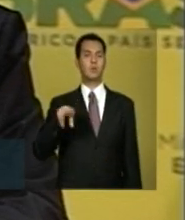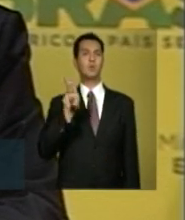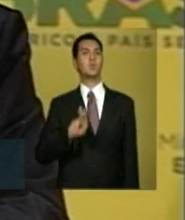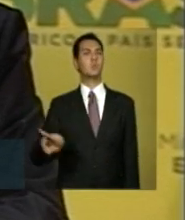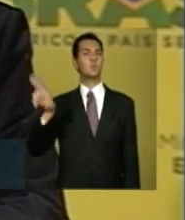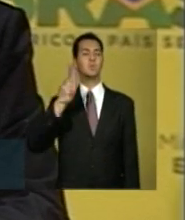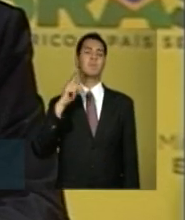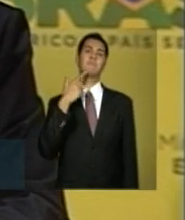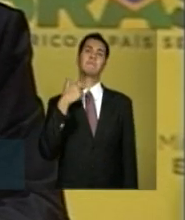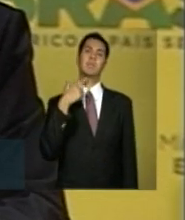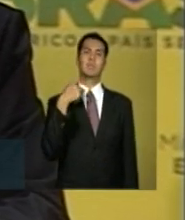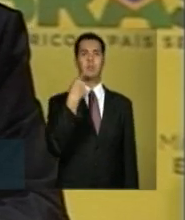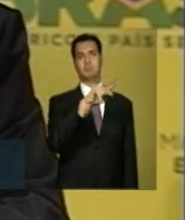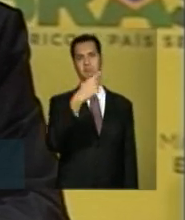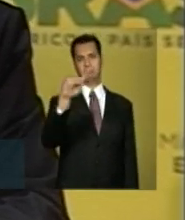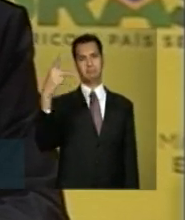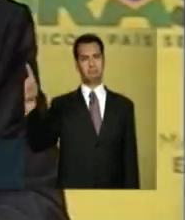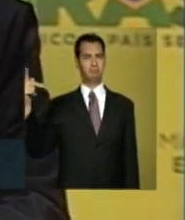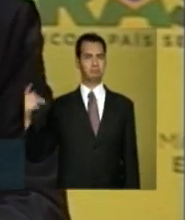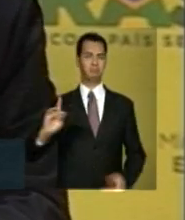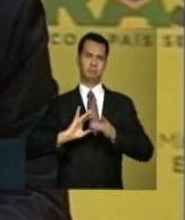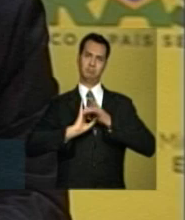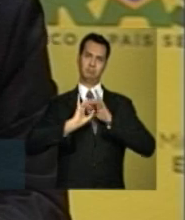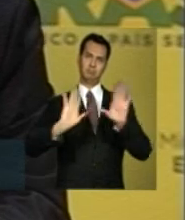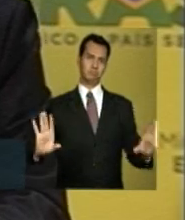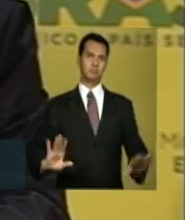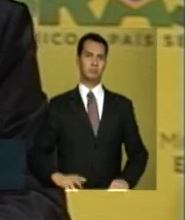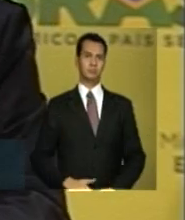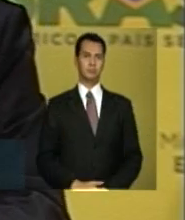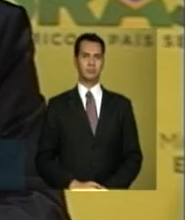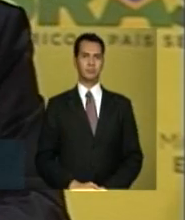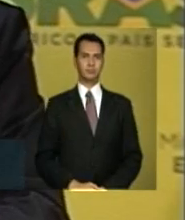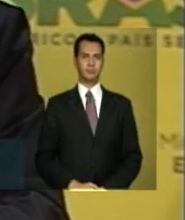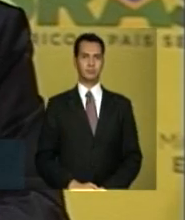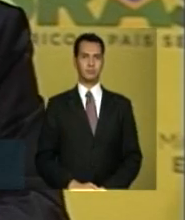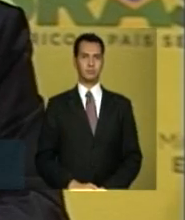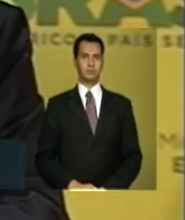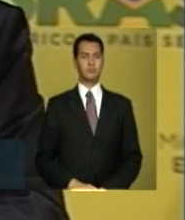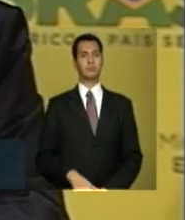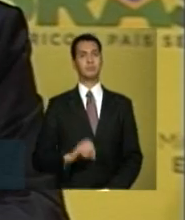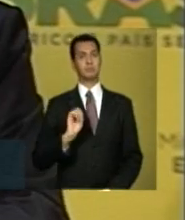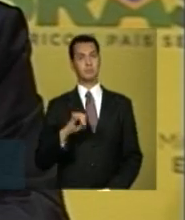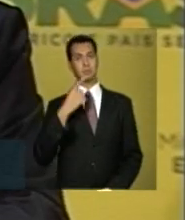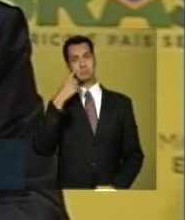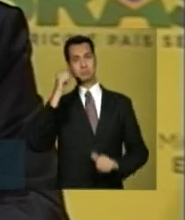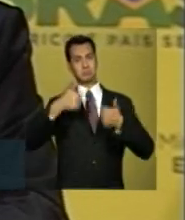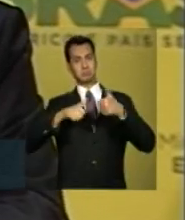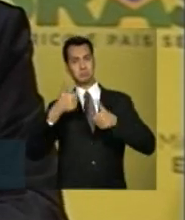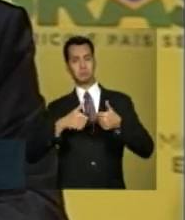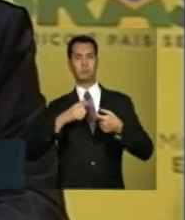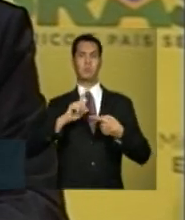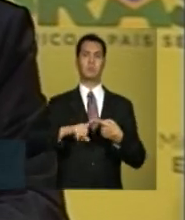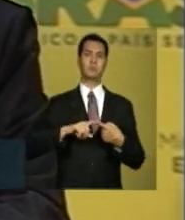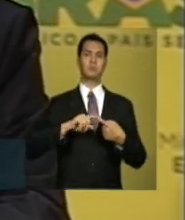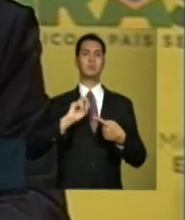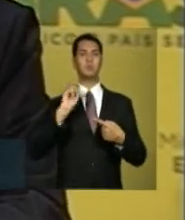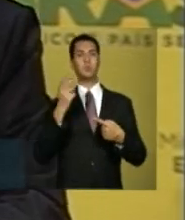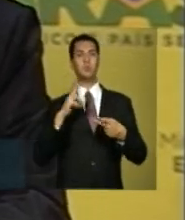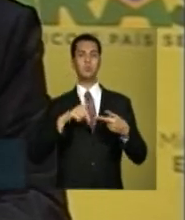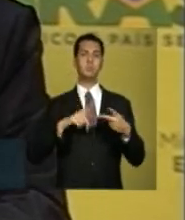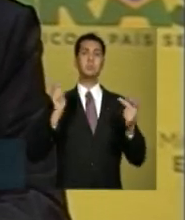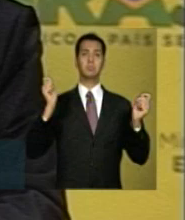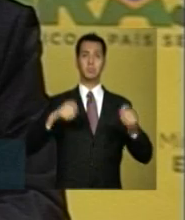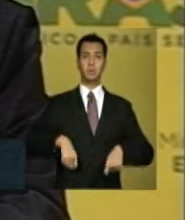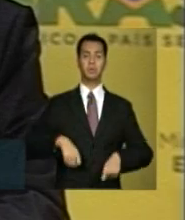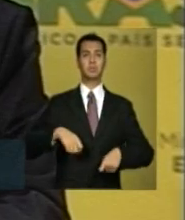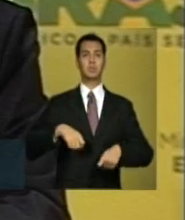forma que julgar mais adequada a ponderação ou mesmo se ela quiser ela pode fazer uma